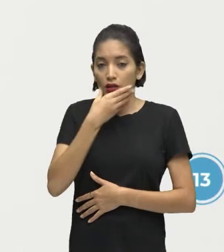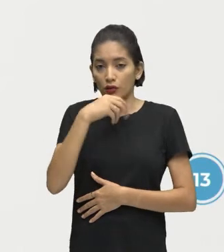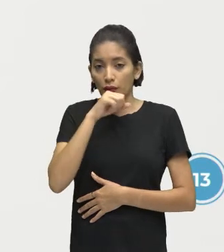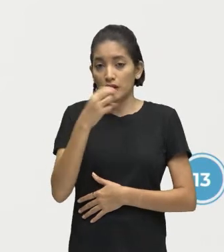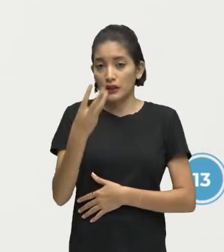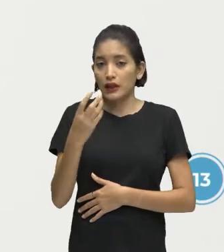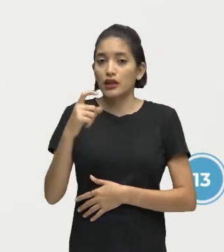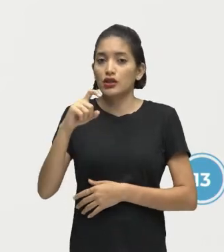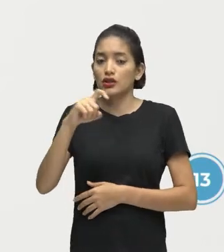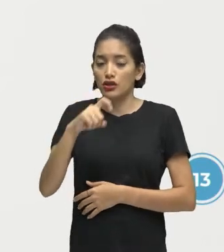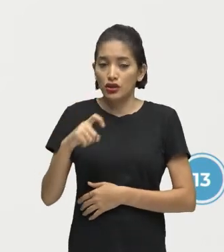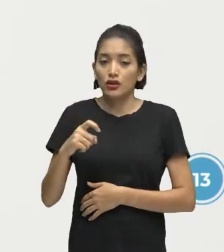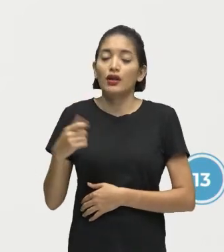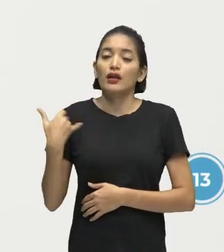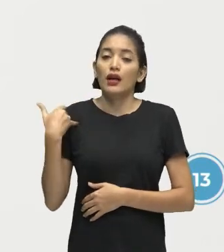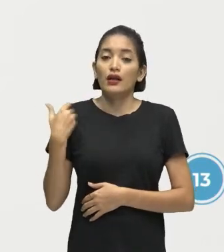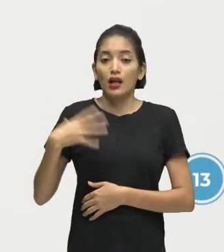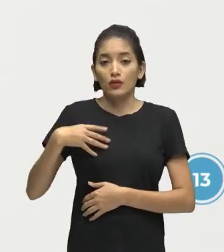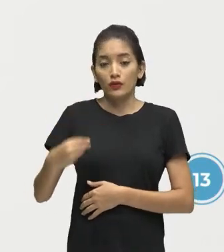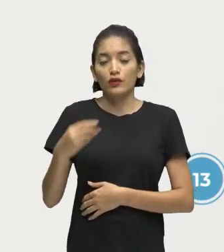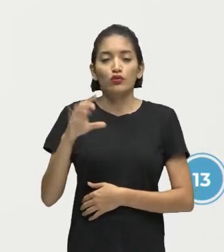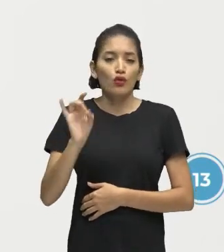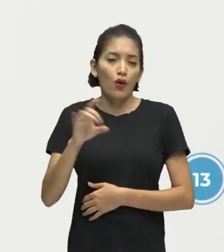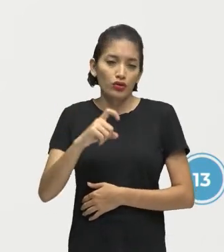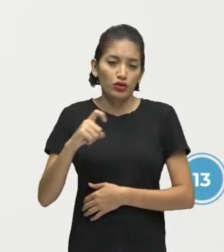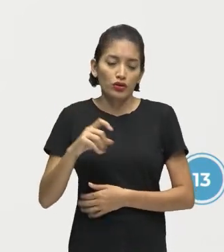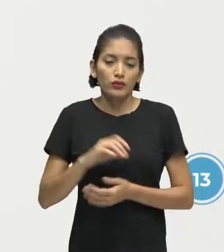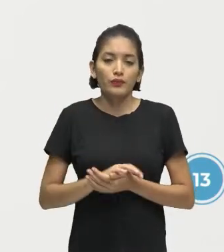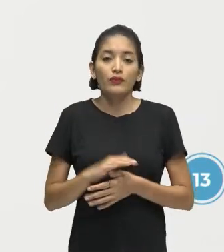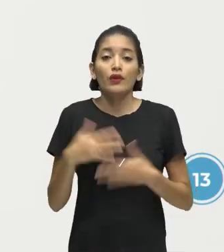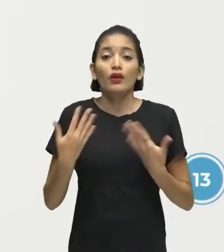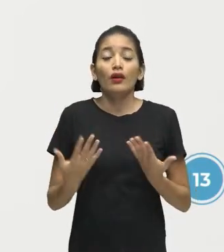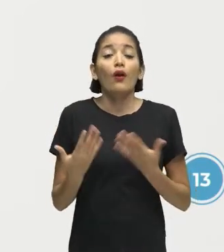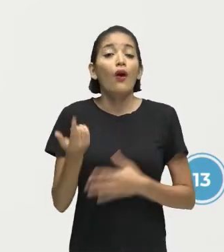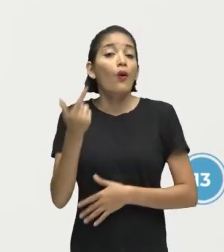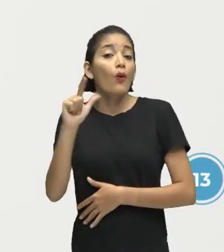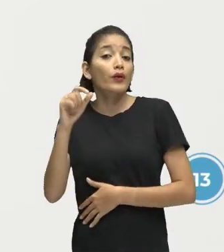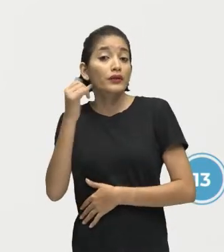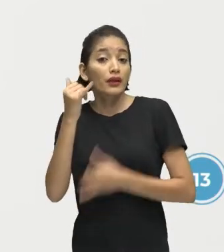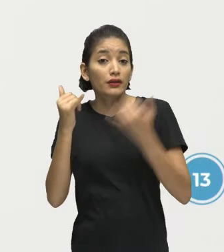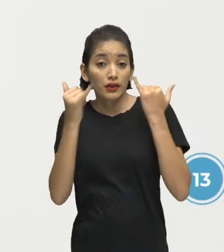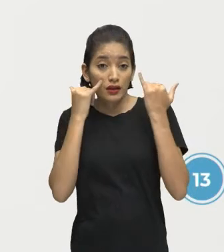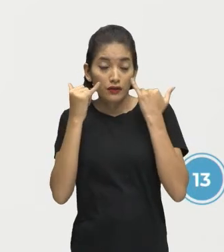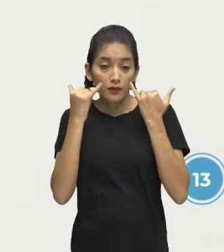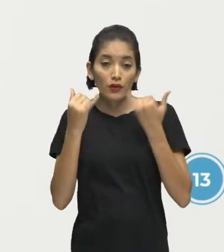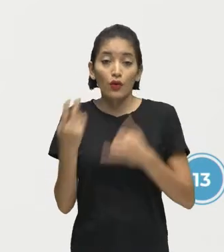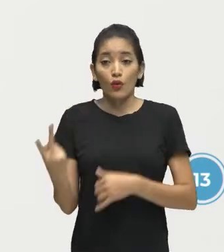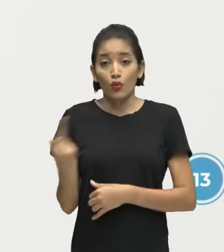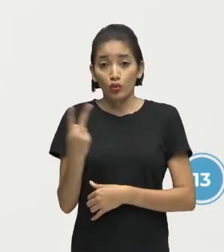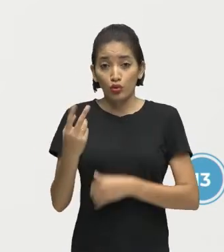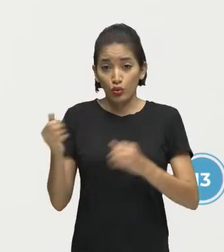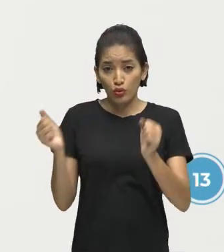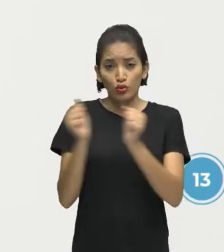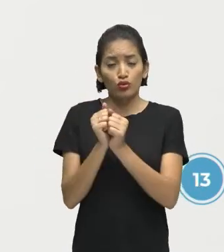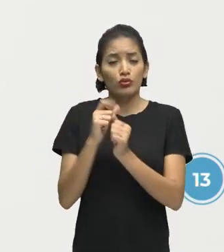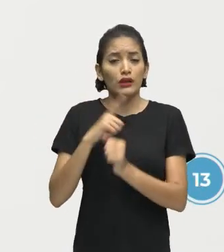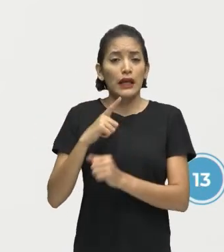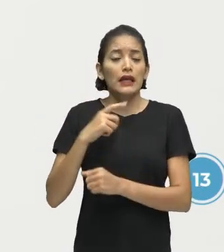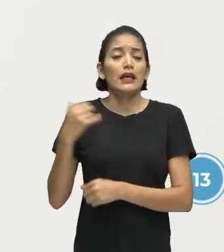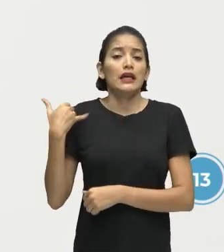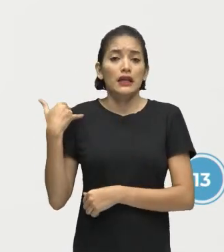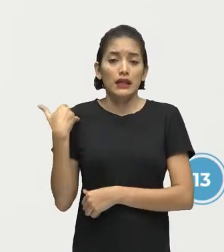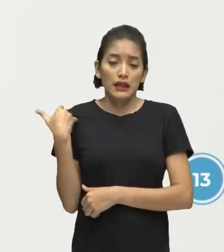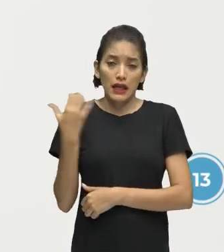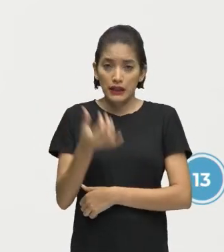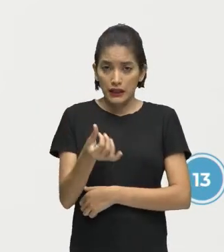3x e a idade do filho x. Qual a outra informação? Juntos eles têm 60 anos. Ou